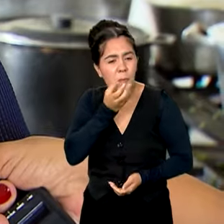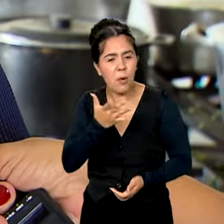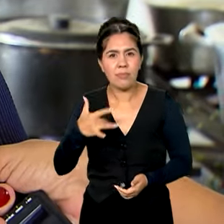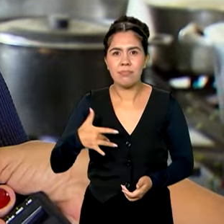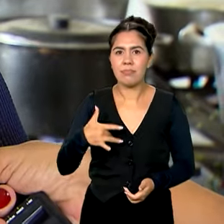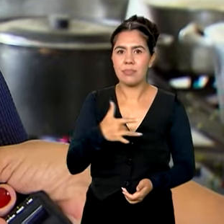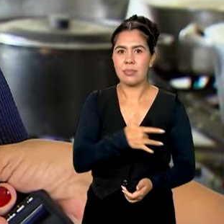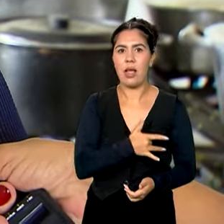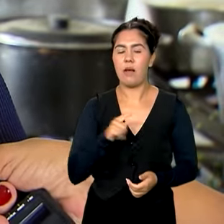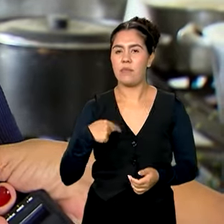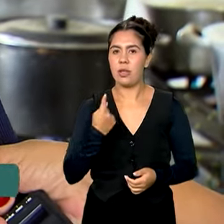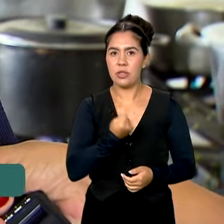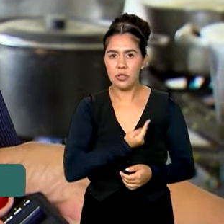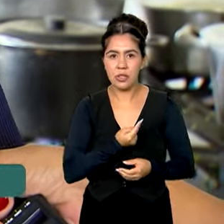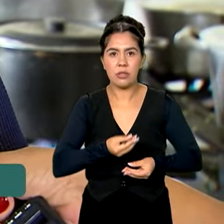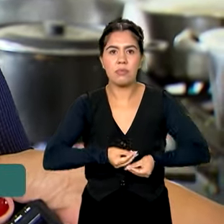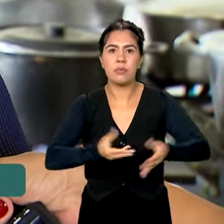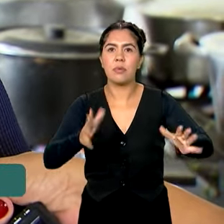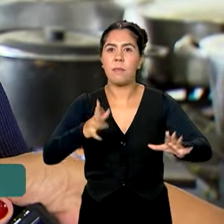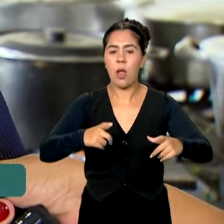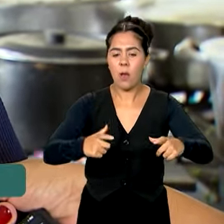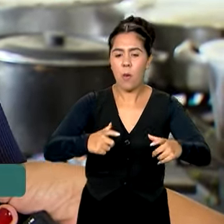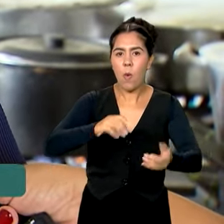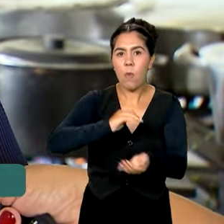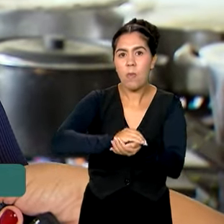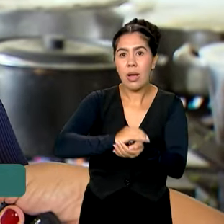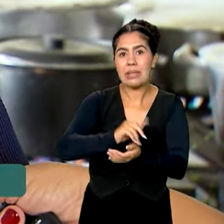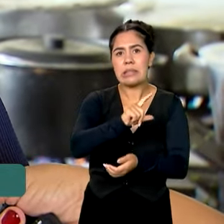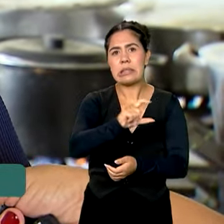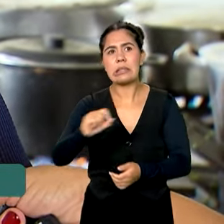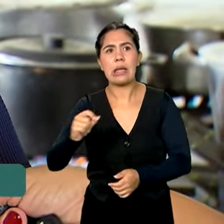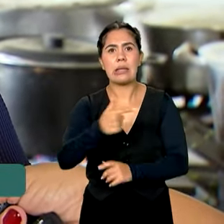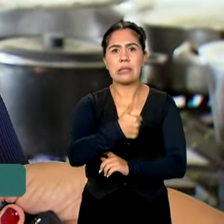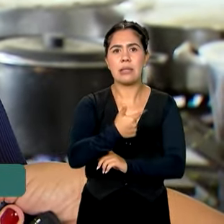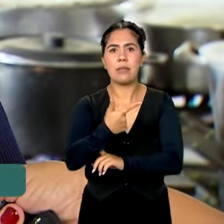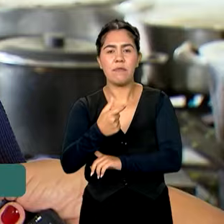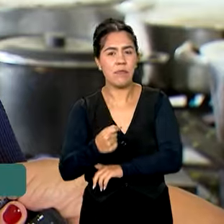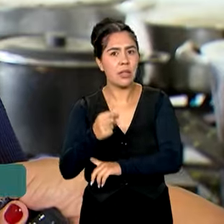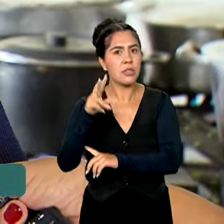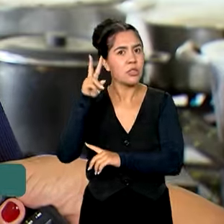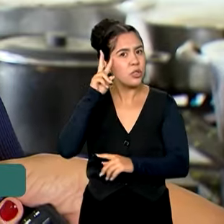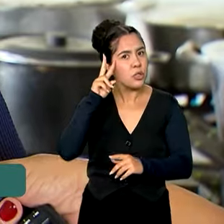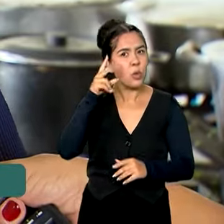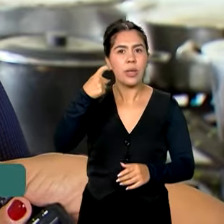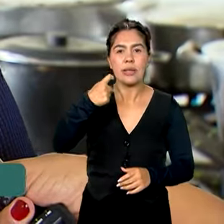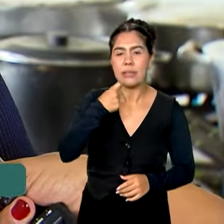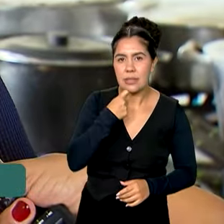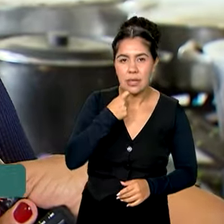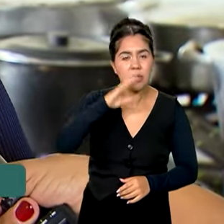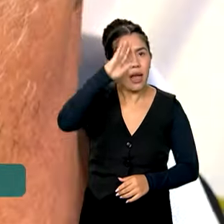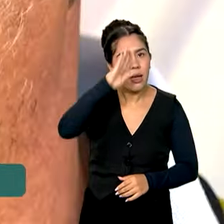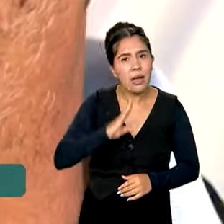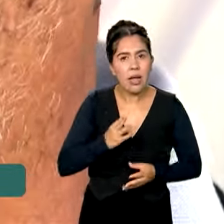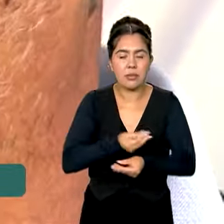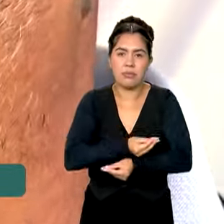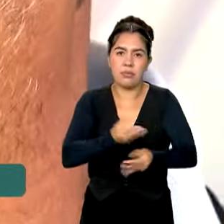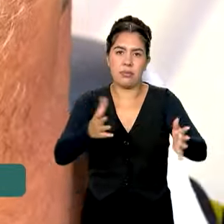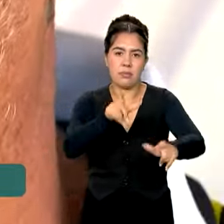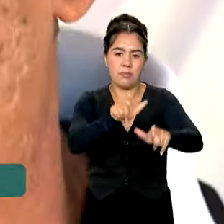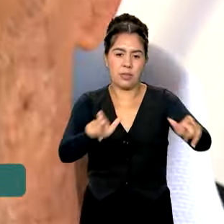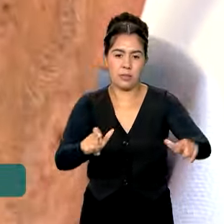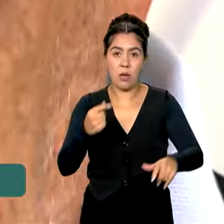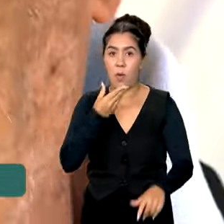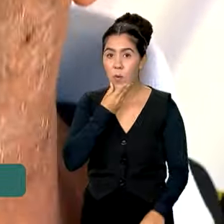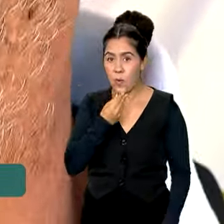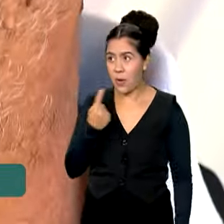nós servimos aqui de 100 a 120 marmitas por dia, de segunda a sexta-feira. Né, de graça, para quem tem fome. Seu